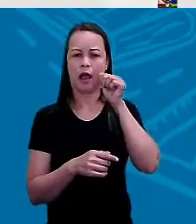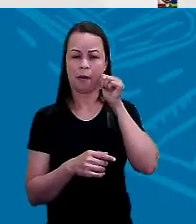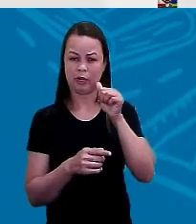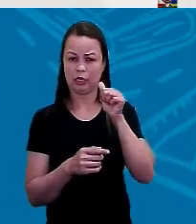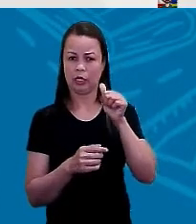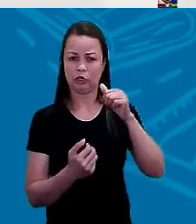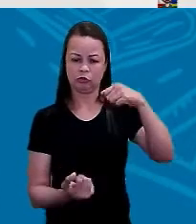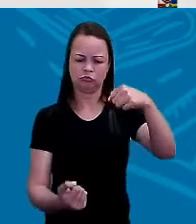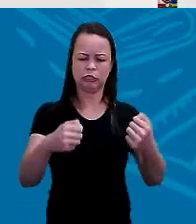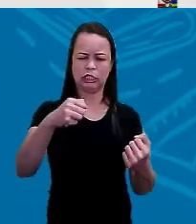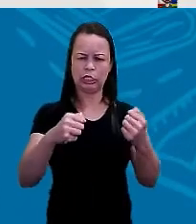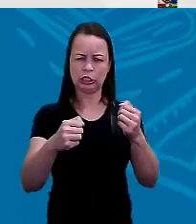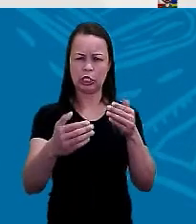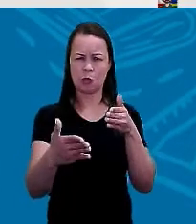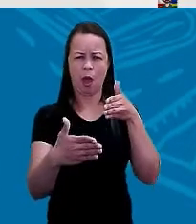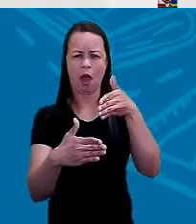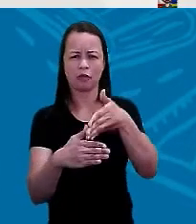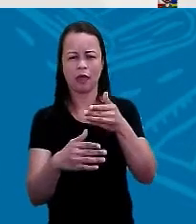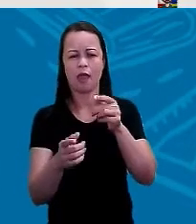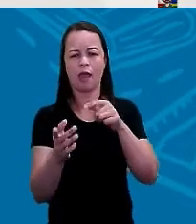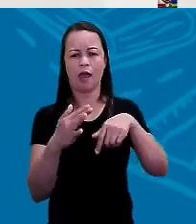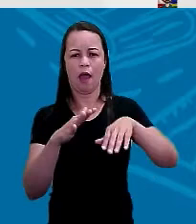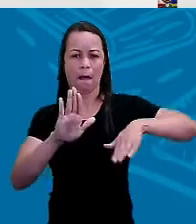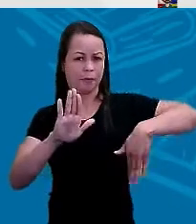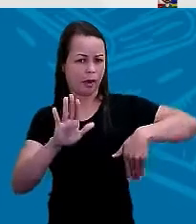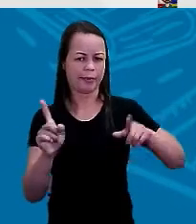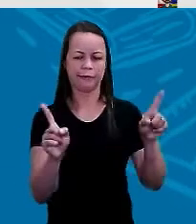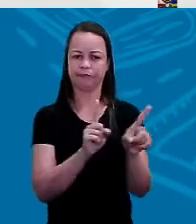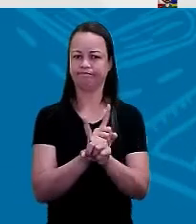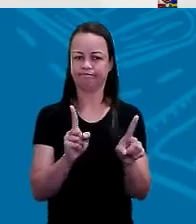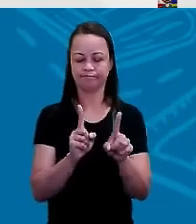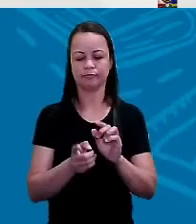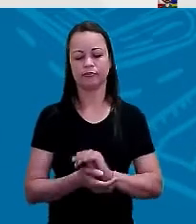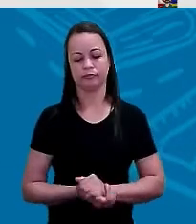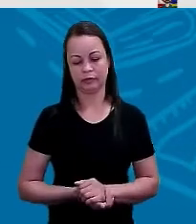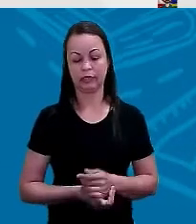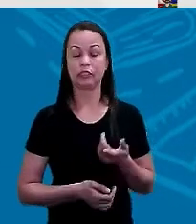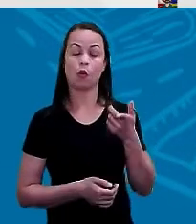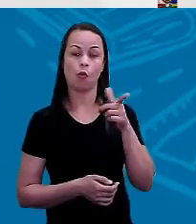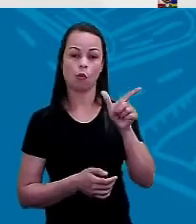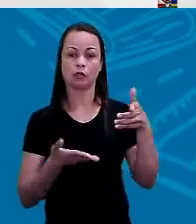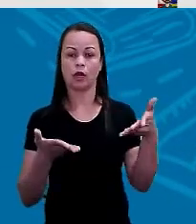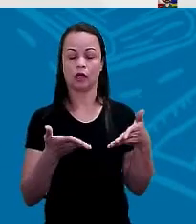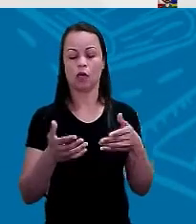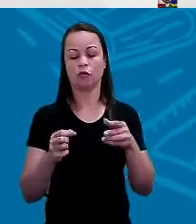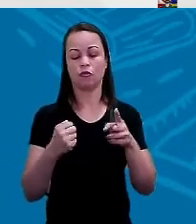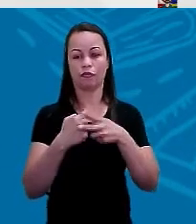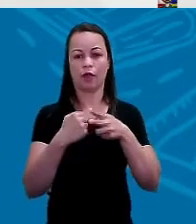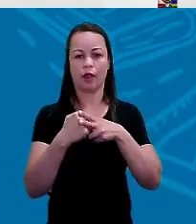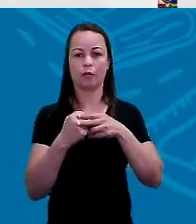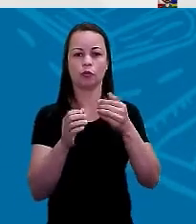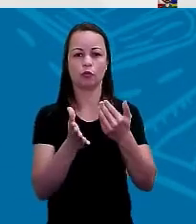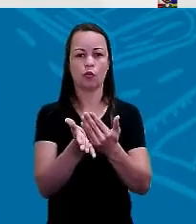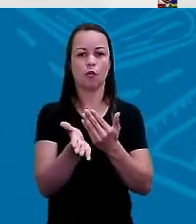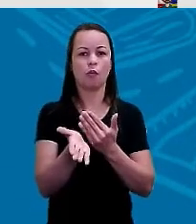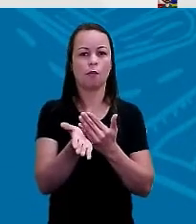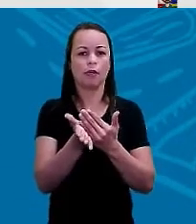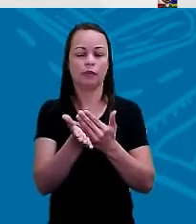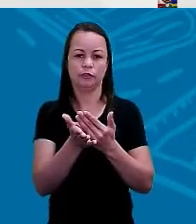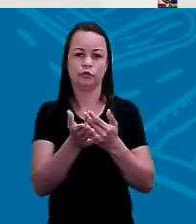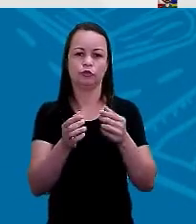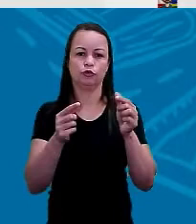dirigindo para a praia. Was Ellie driving to the beach? Aí eu já mudei, eu já trouxe o verbo para o início da frase. Por quê? Forma